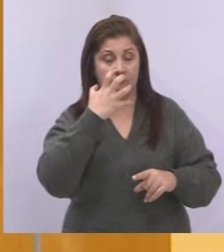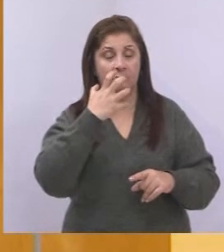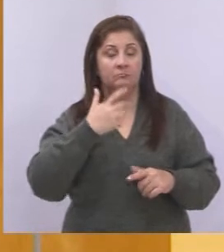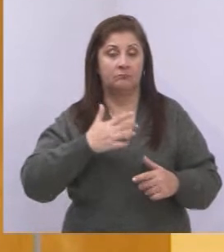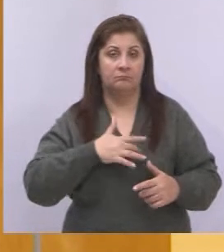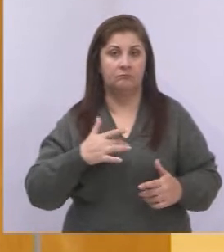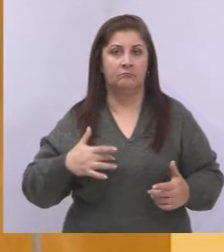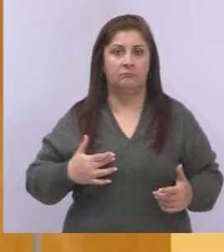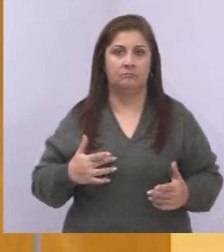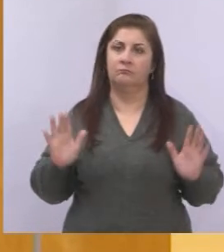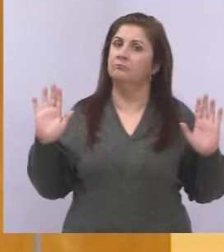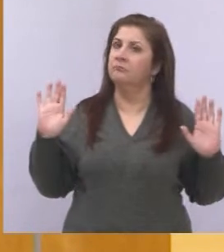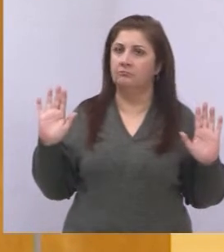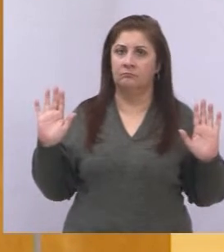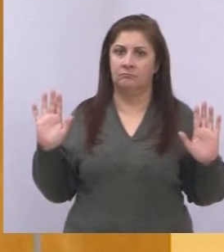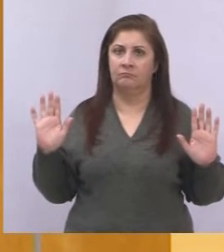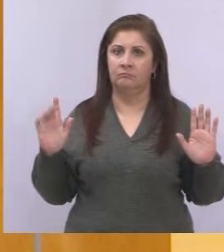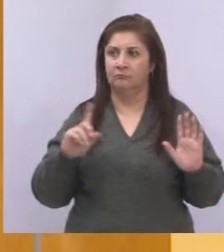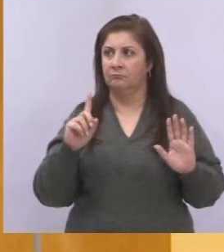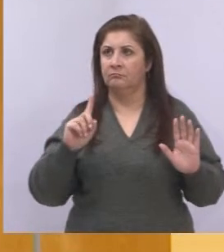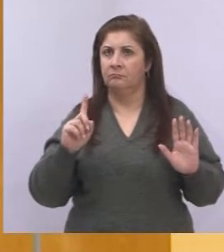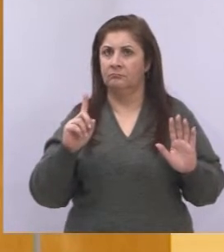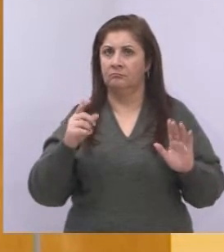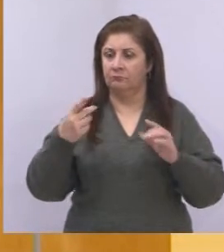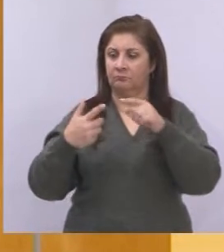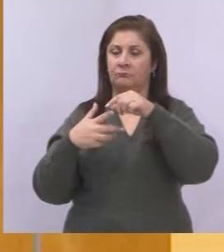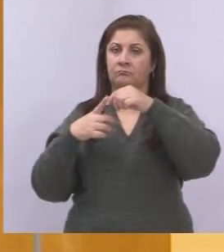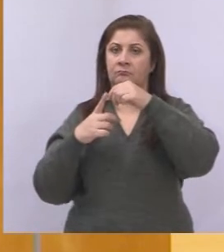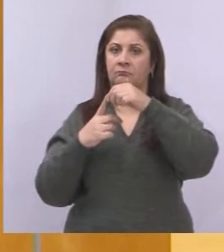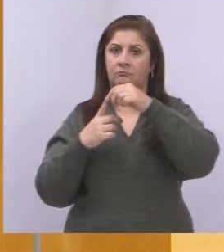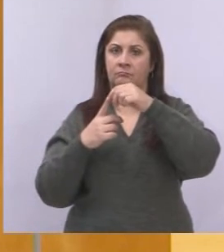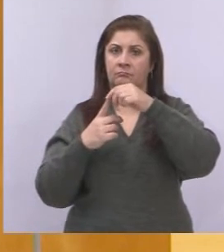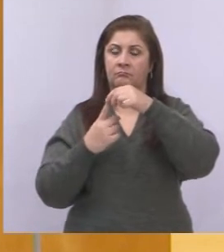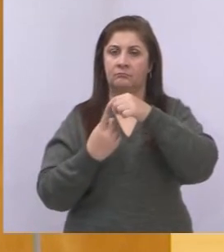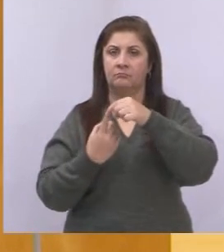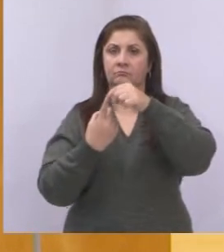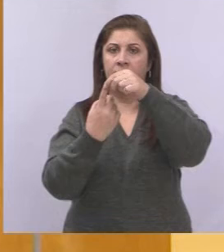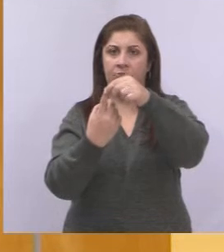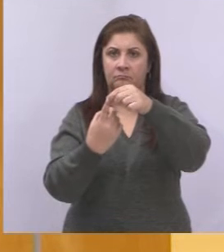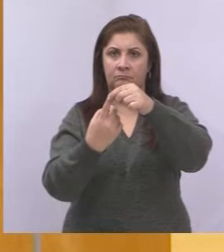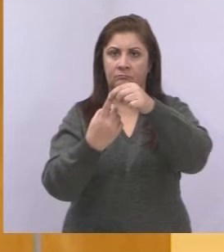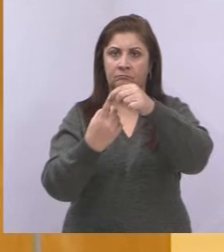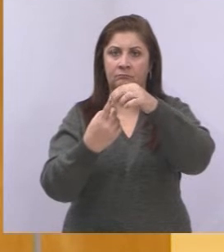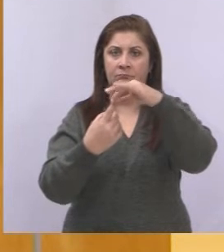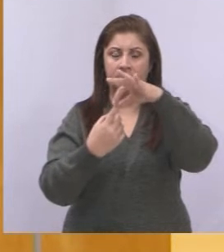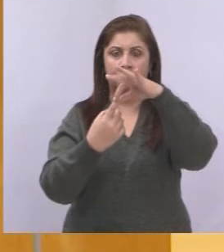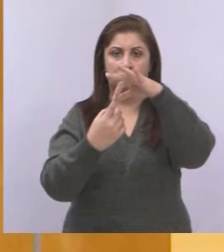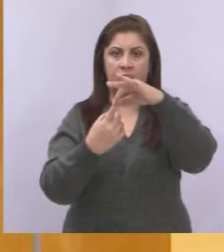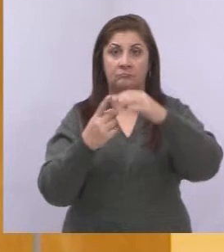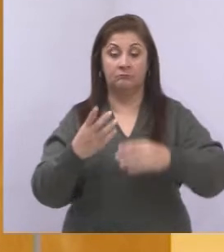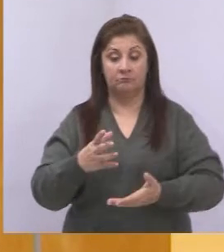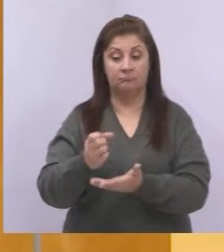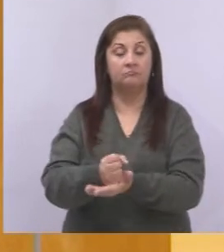saúde, aí não tem como a gente falar desse tipo de prioridade, porque a prioridade vai ser salvar aquela vida.